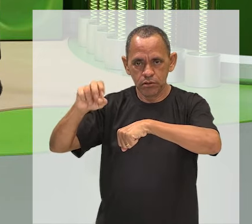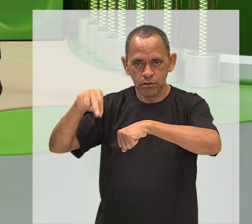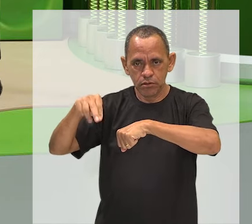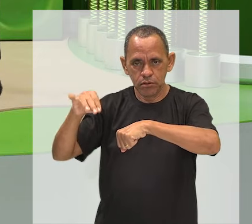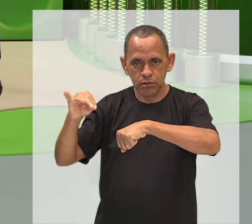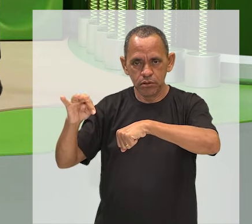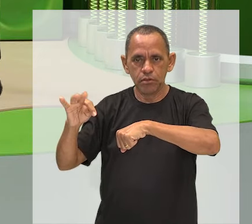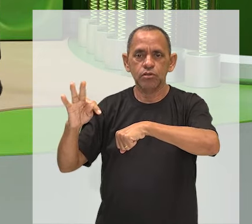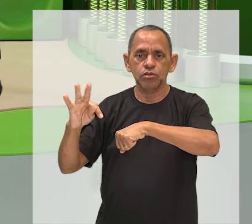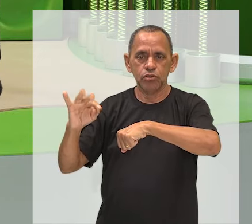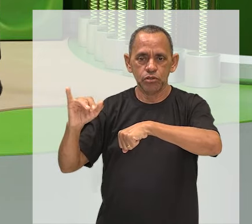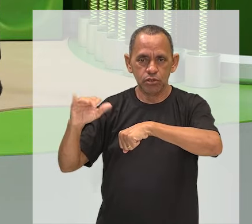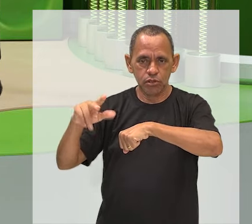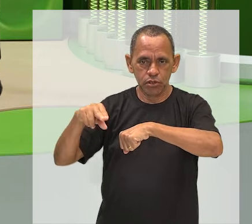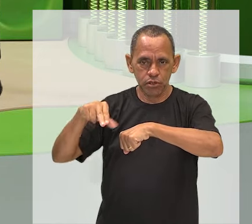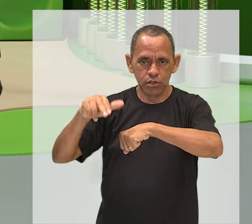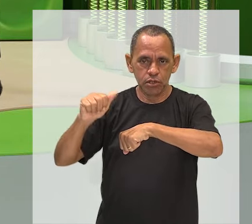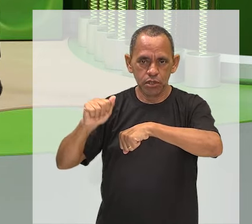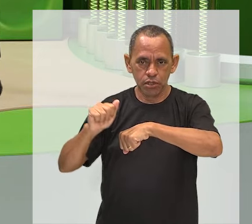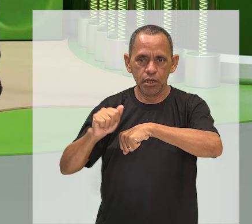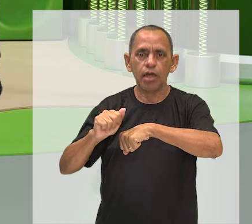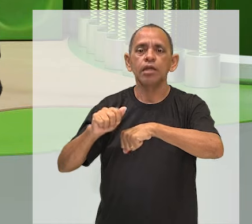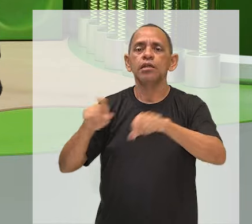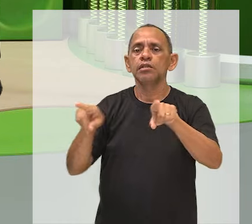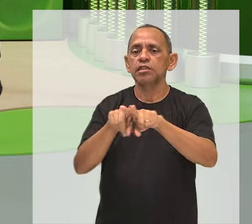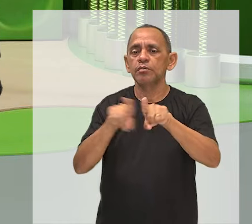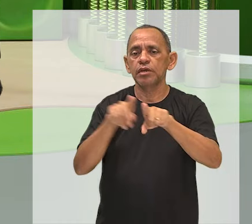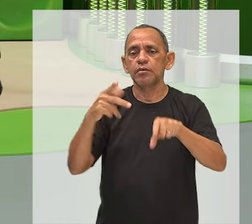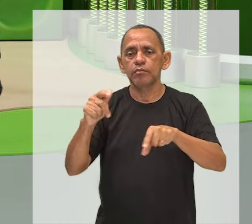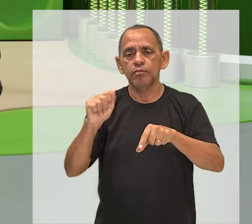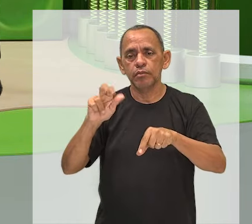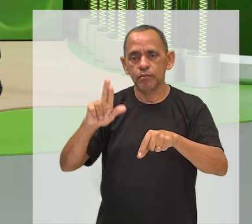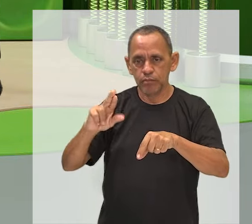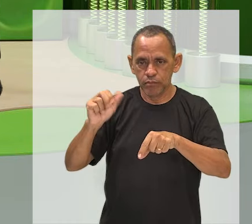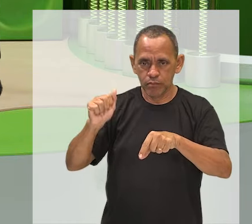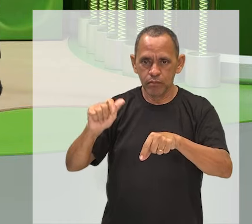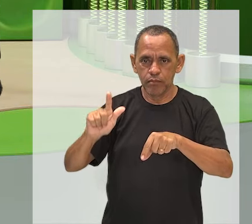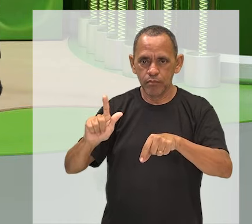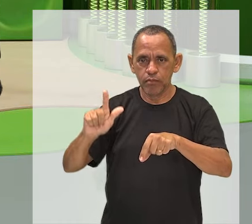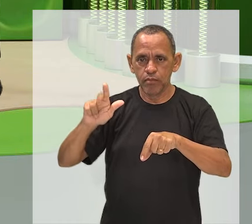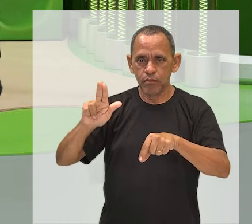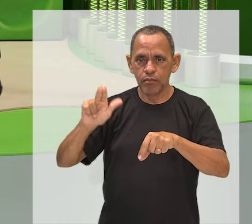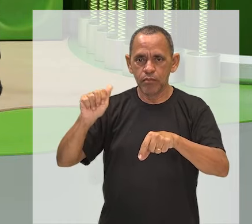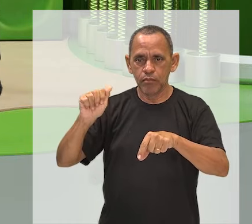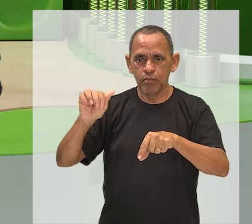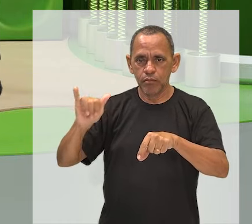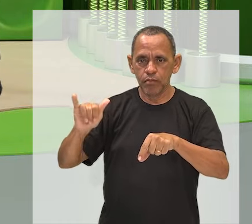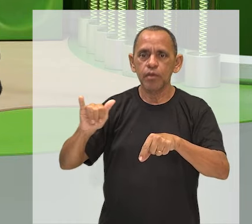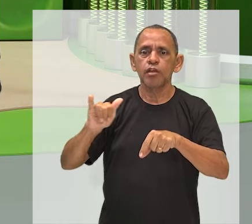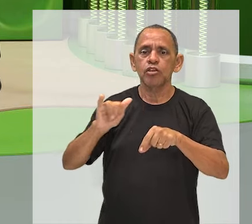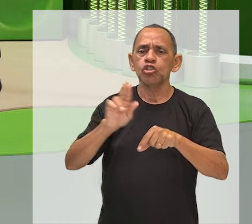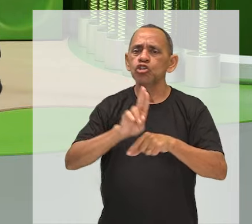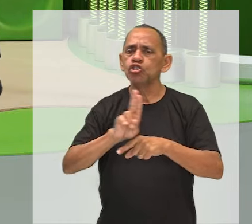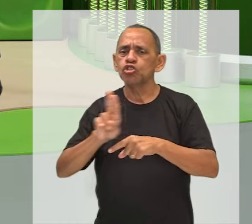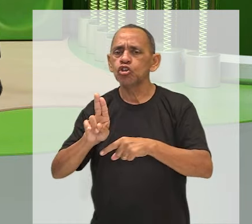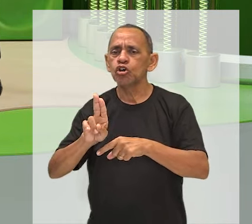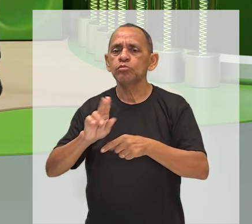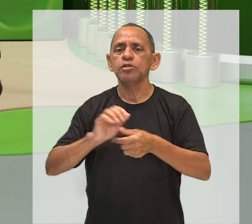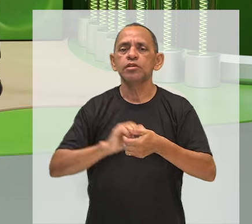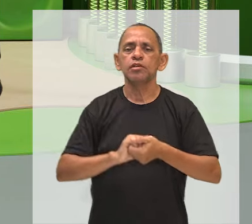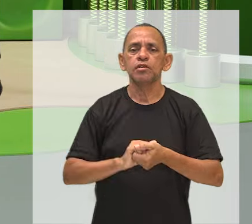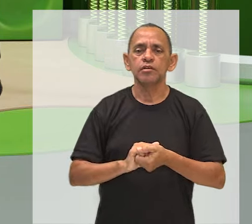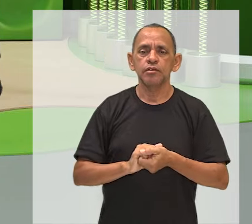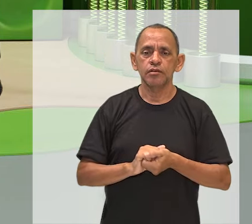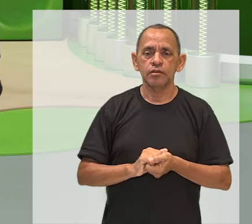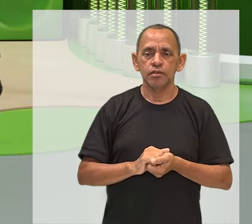ser muito importante para toda essa atividade, certo? Então, quando a gente fala aí de rios voadores, não é que você vai ver